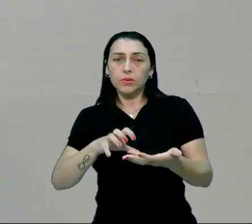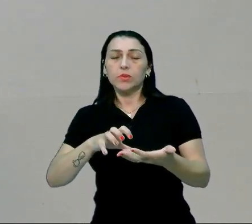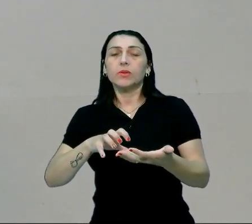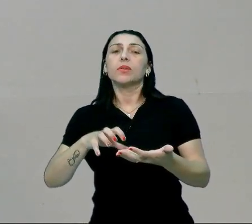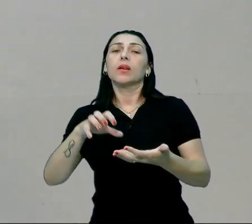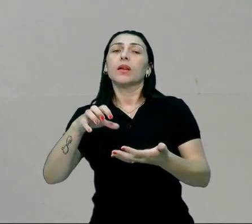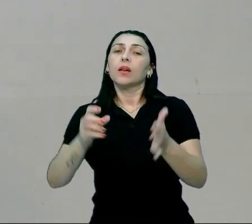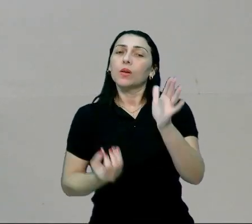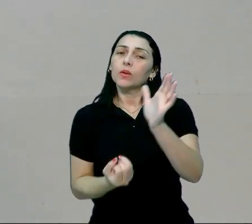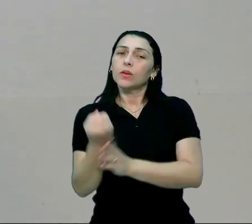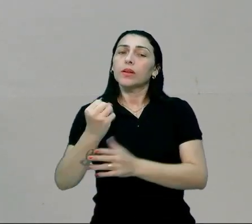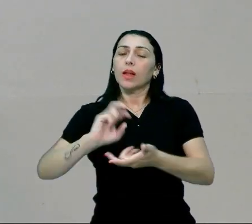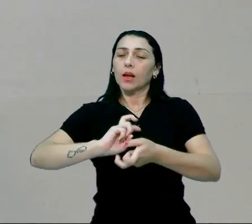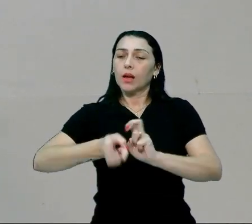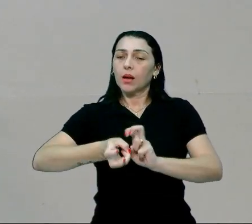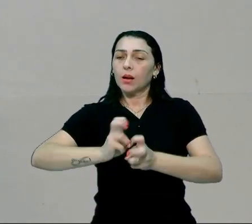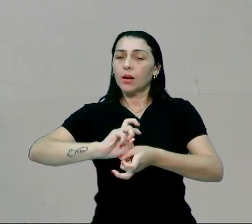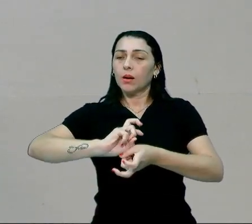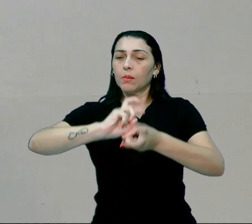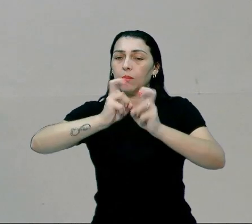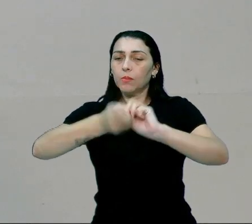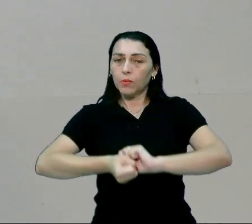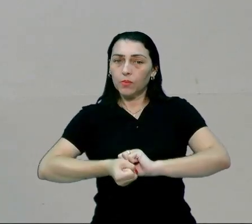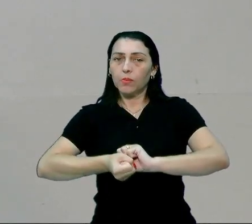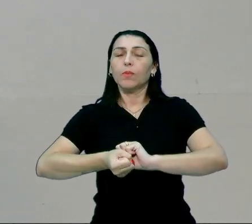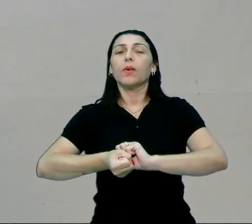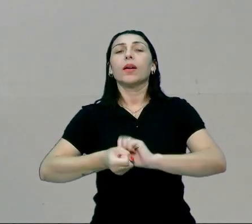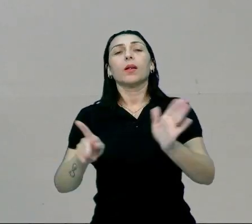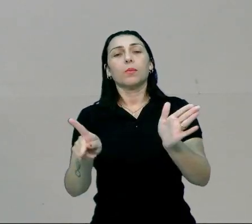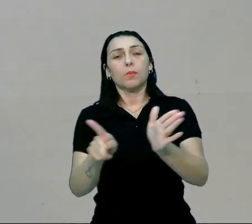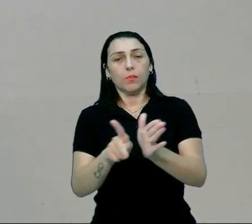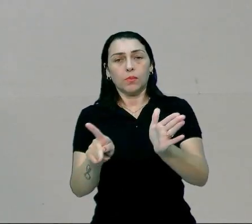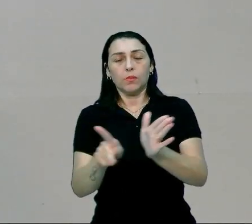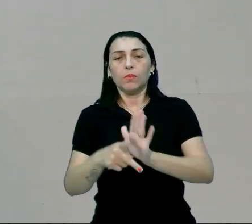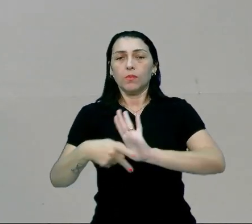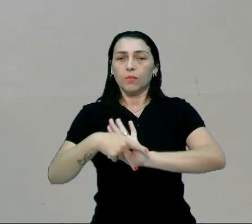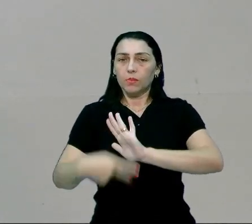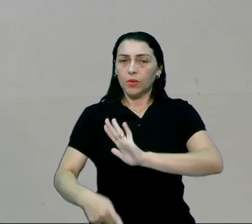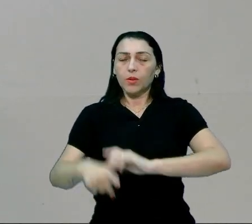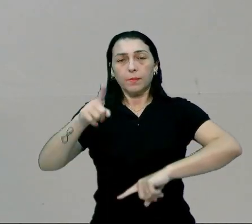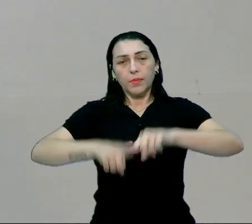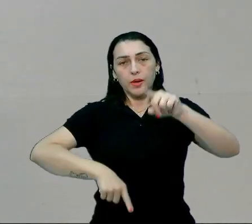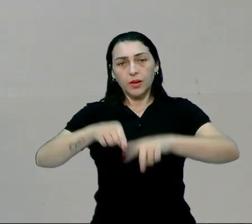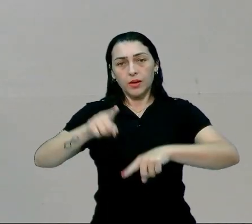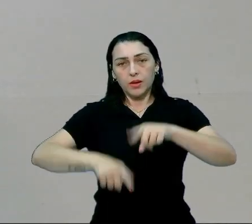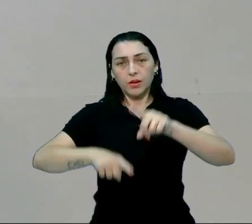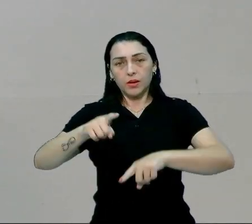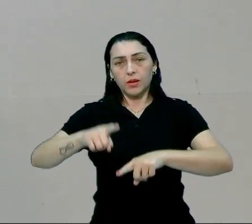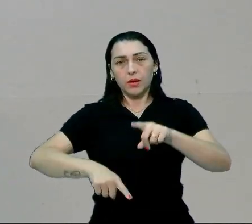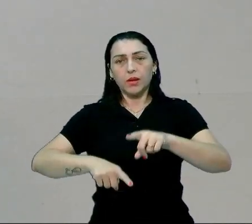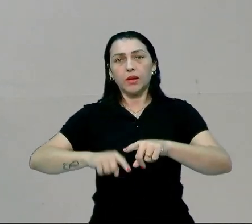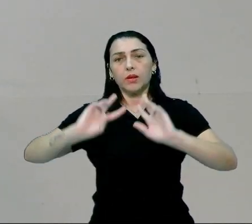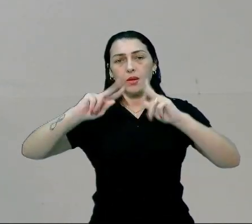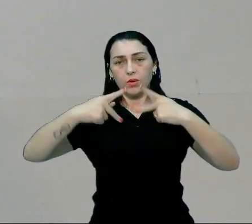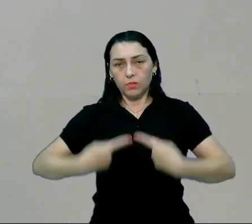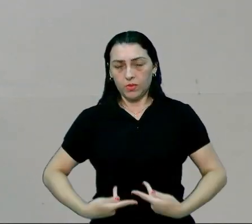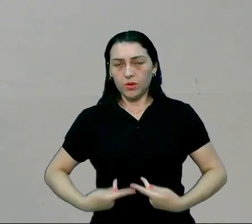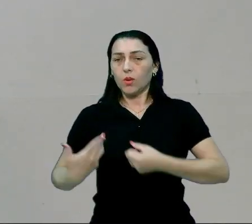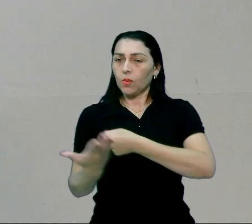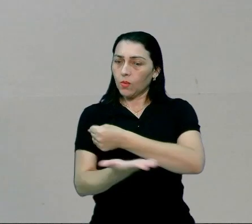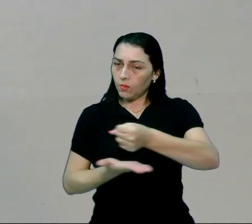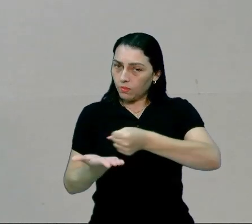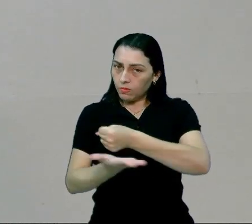nacional por meio da capoeira que é patrimônio imaterial da humanidade, com base